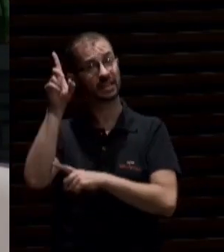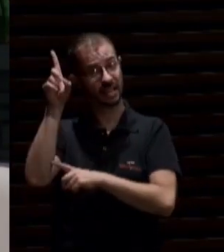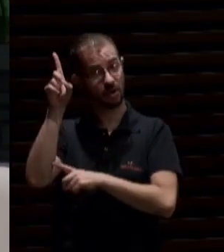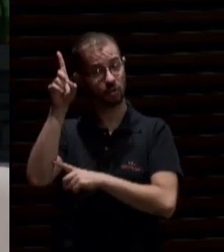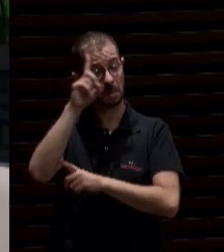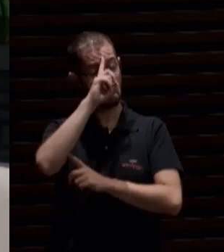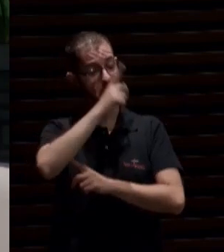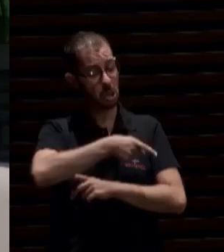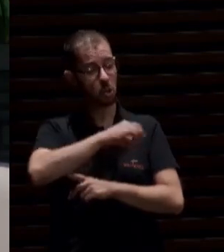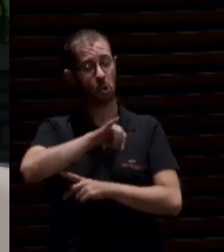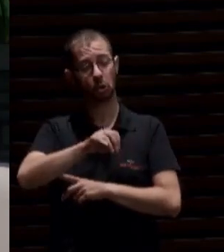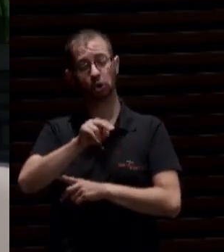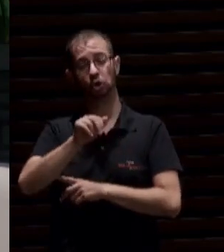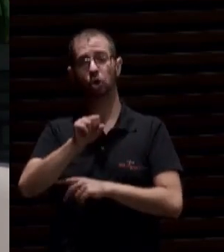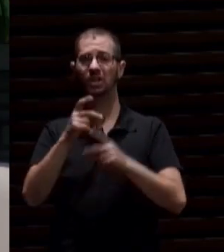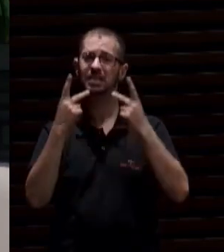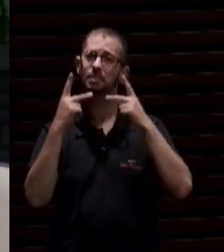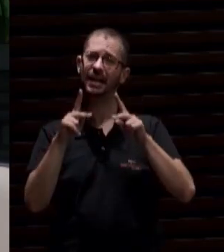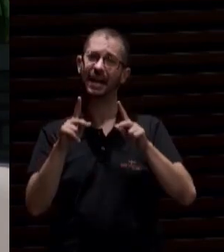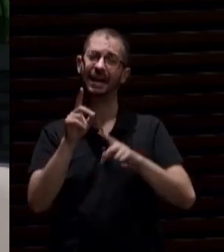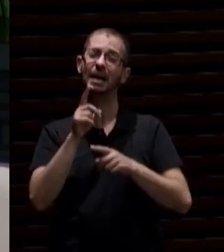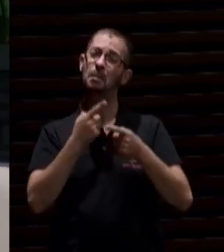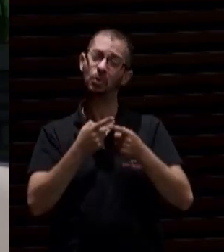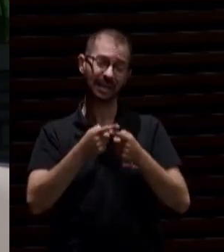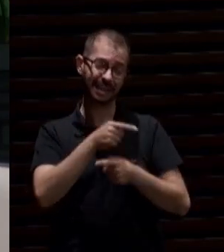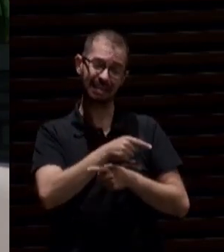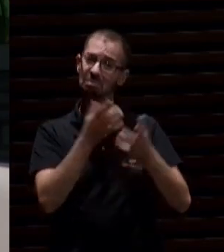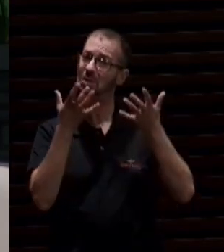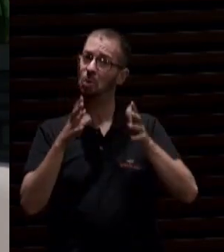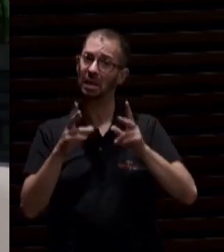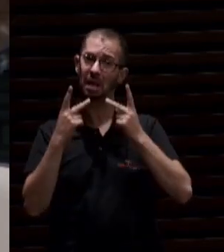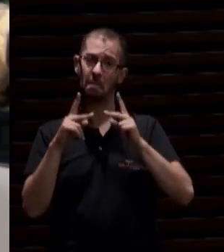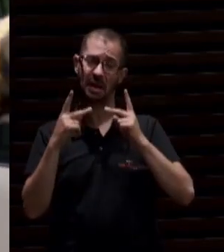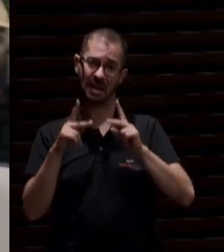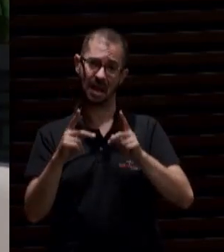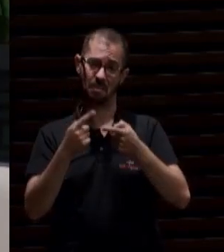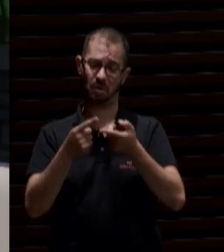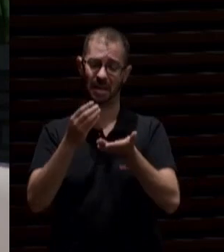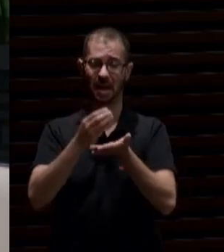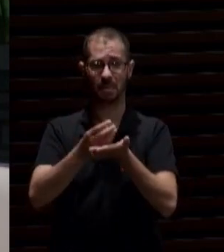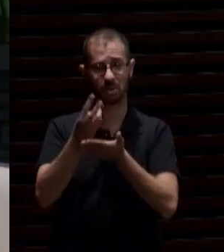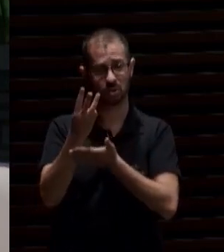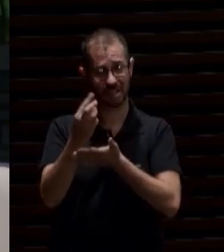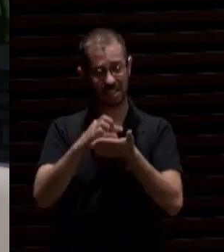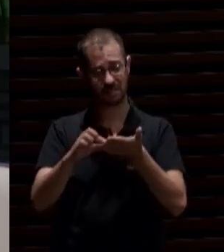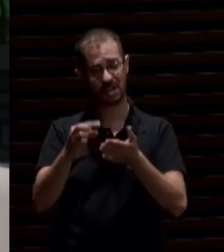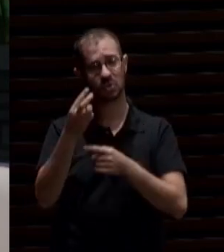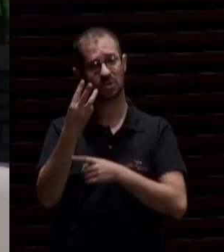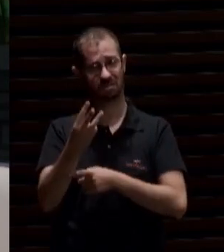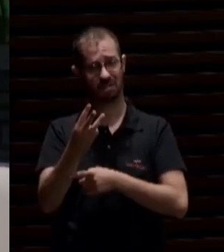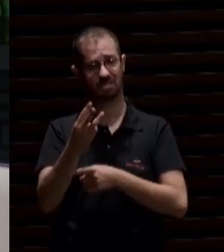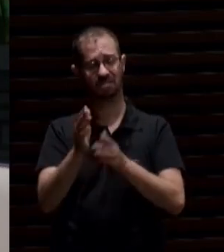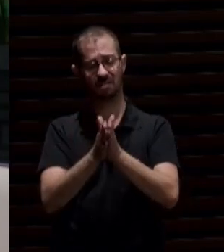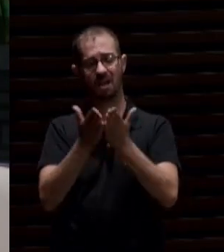pregar. E por que que Jonas não queria pregar contra eles? Porque no capítulo 3, verso 3, a Bíblia nos